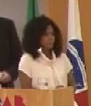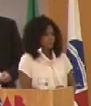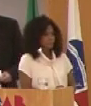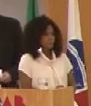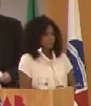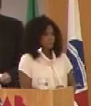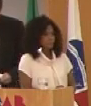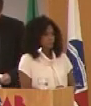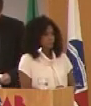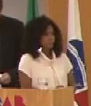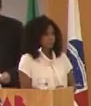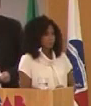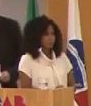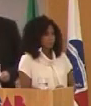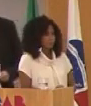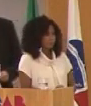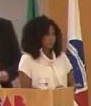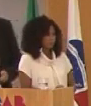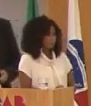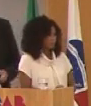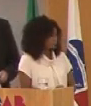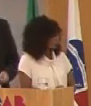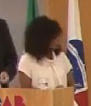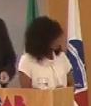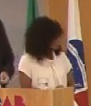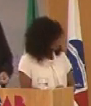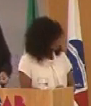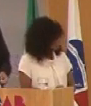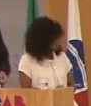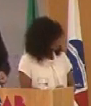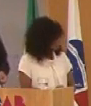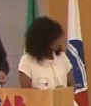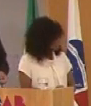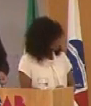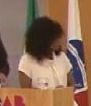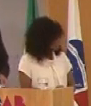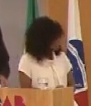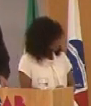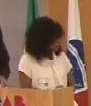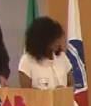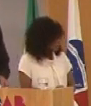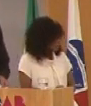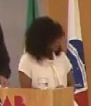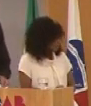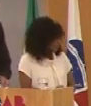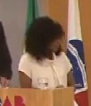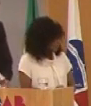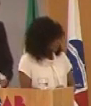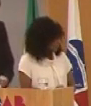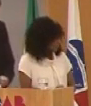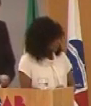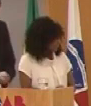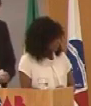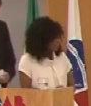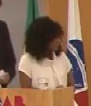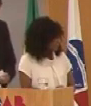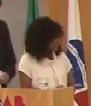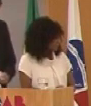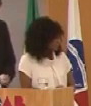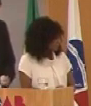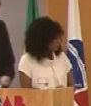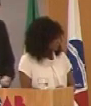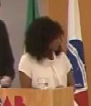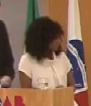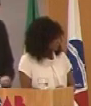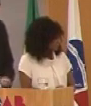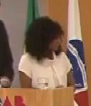absolutamente propício para as alianças. Eu acredito que é hora de todas e todos nos unirmos e